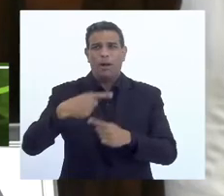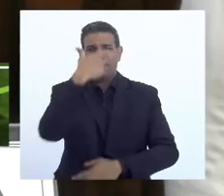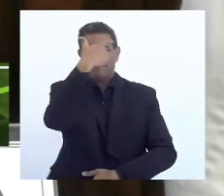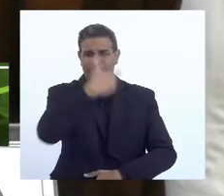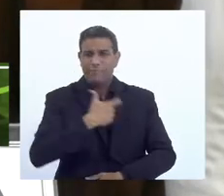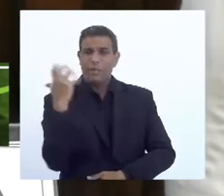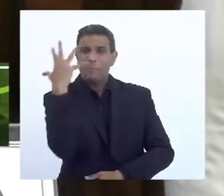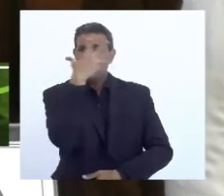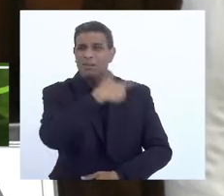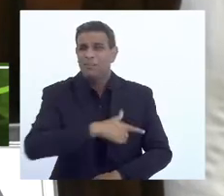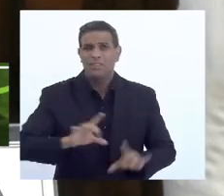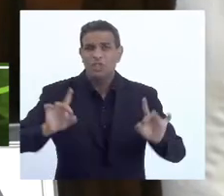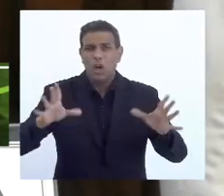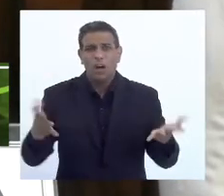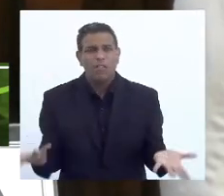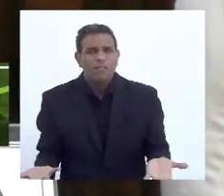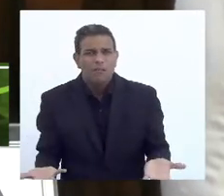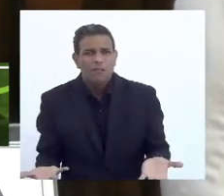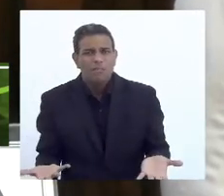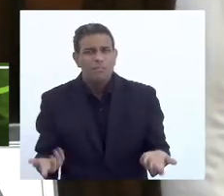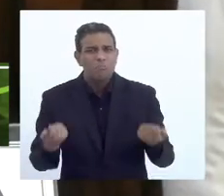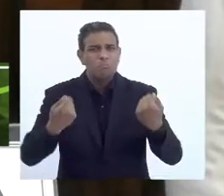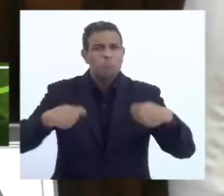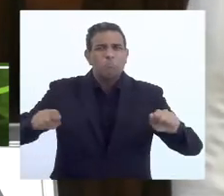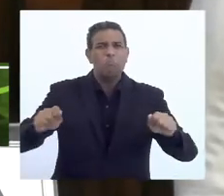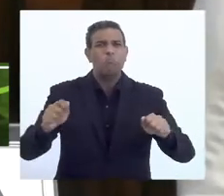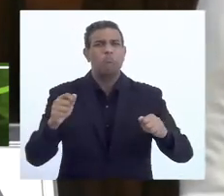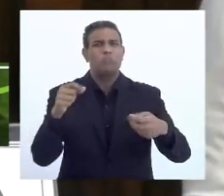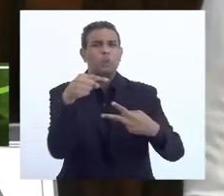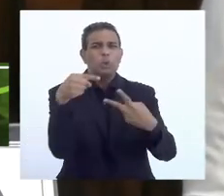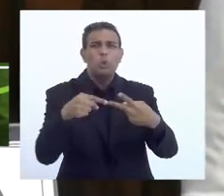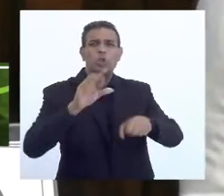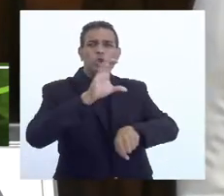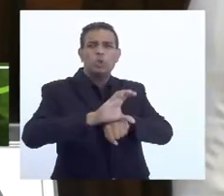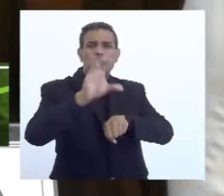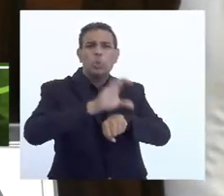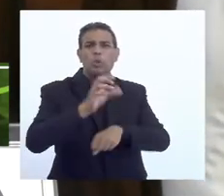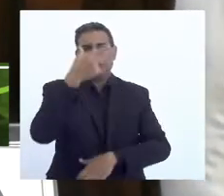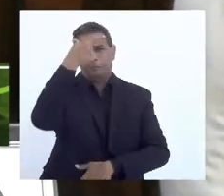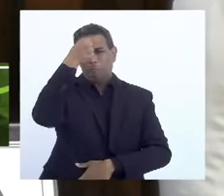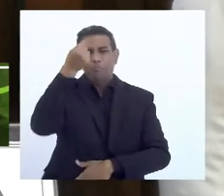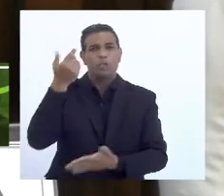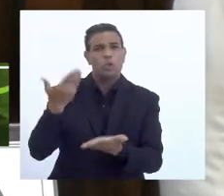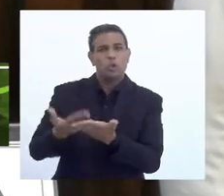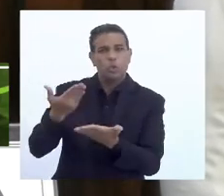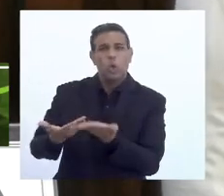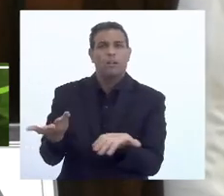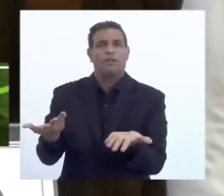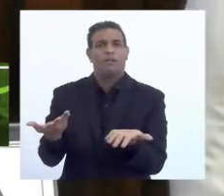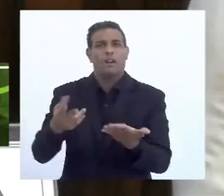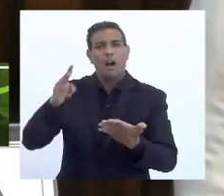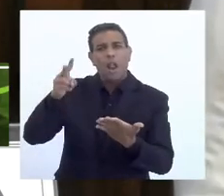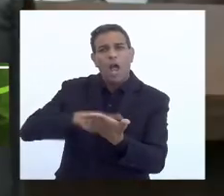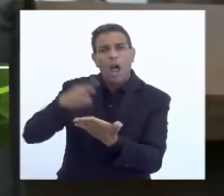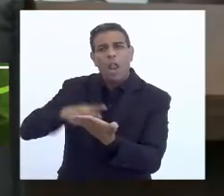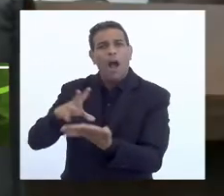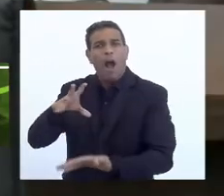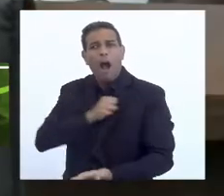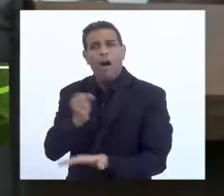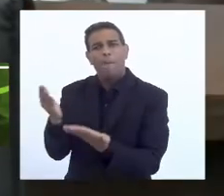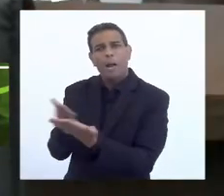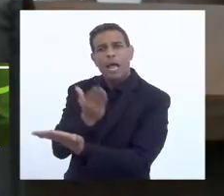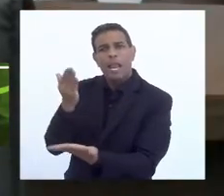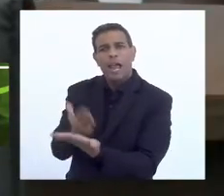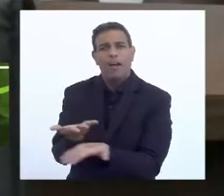bonitinha. Então, não interessava que eu tinha feito 2 cursos, né, que eu estudava, que eu sou uma leitora compulsiva.